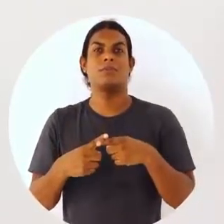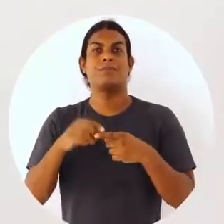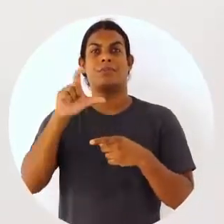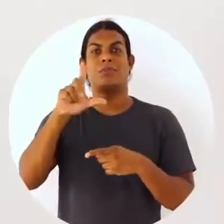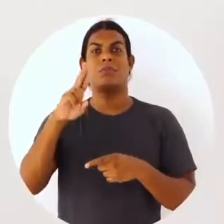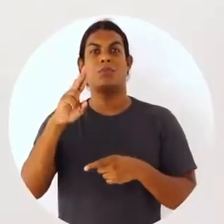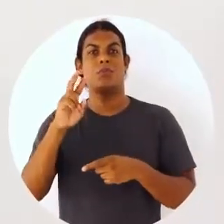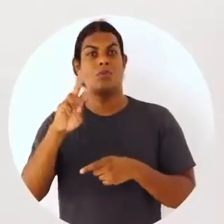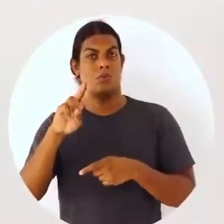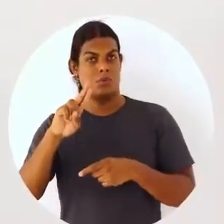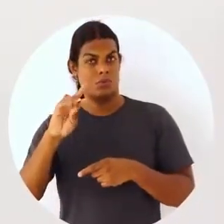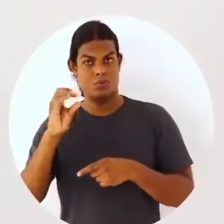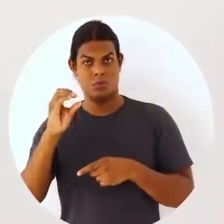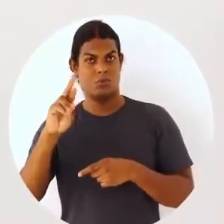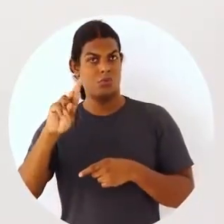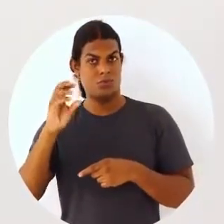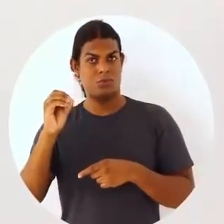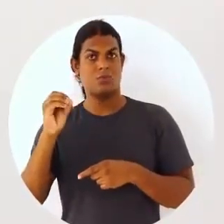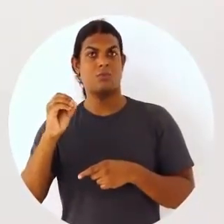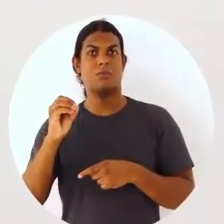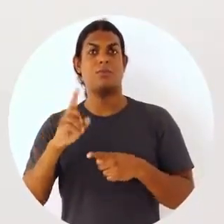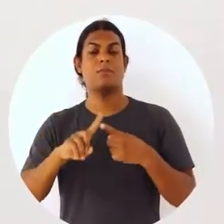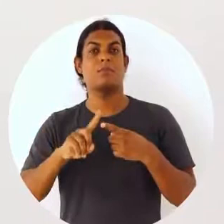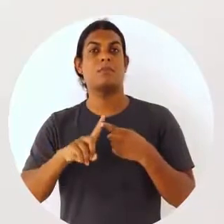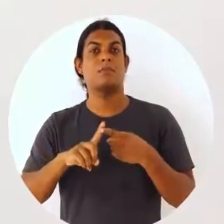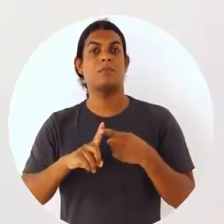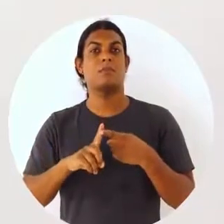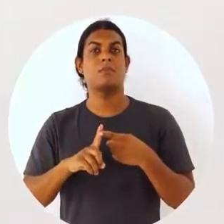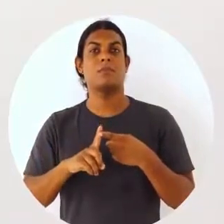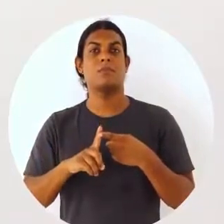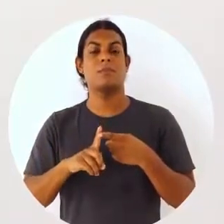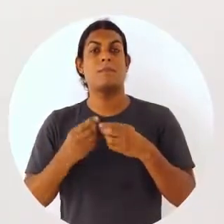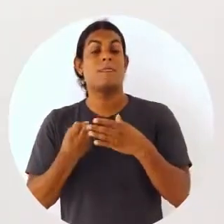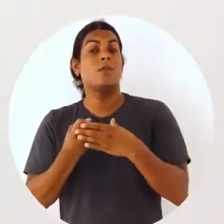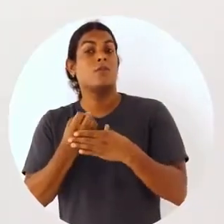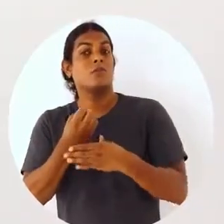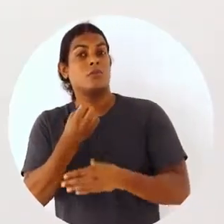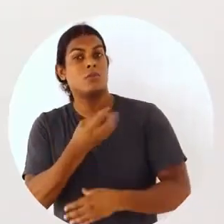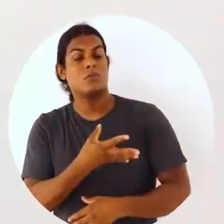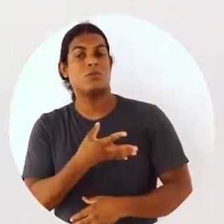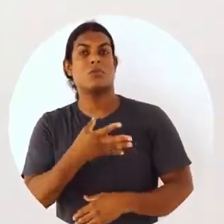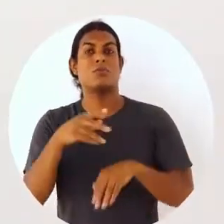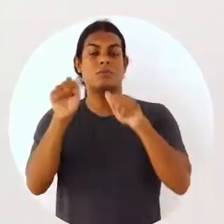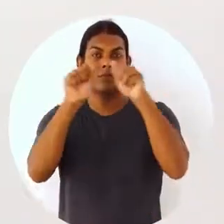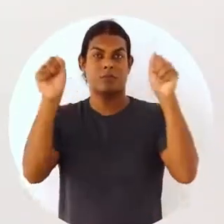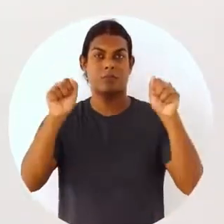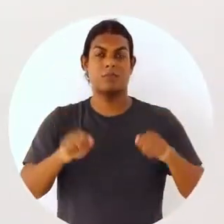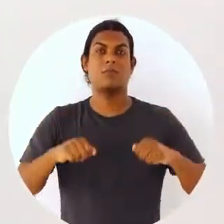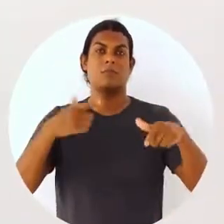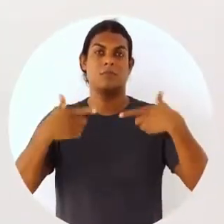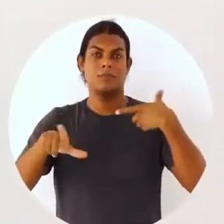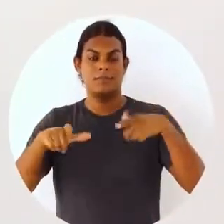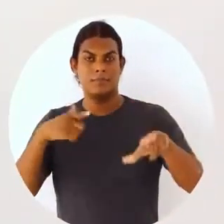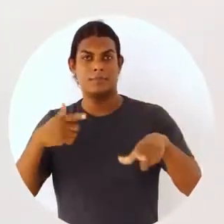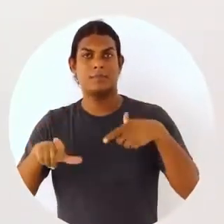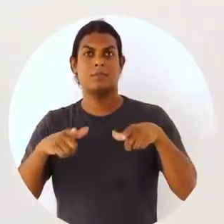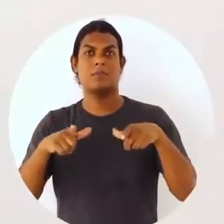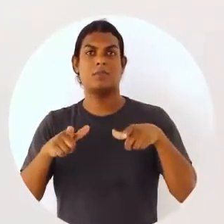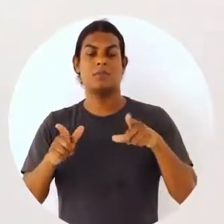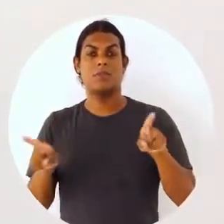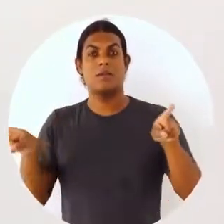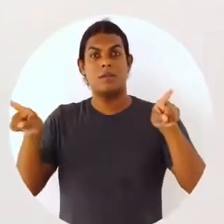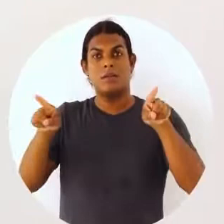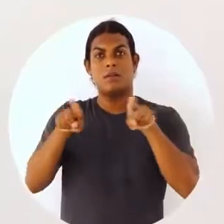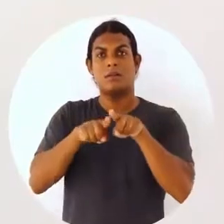dessas vendas e, consequentemente, um novo sistema agora de trabalho e emprego que estava direcionado